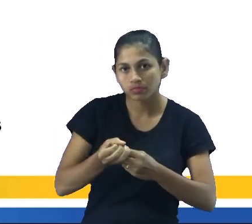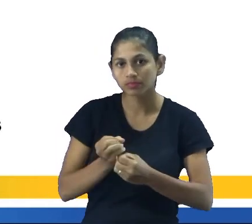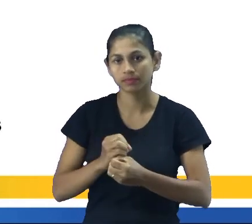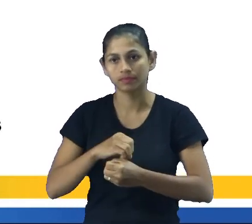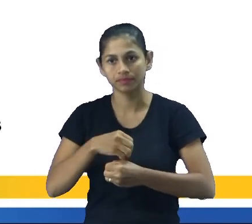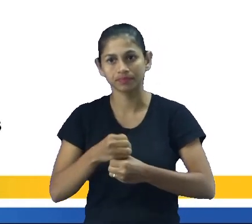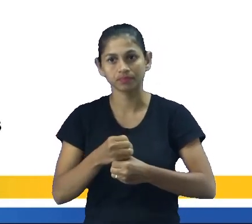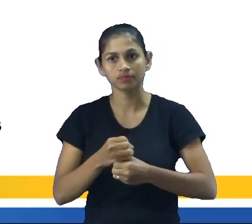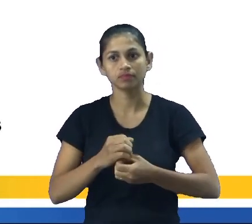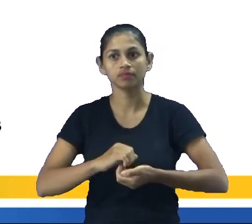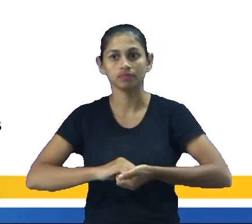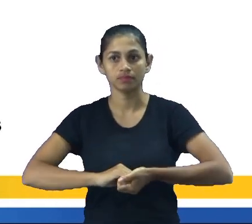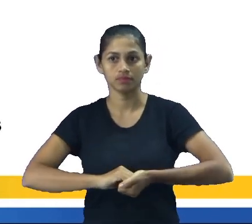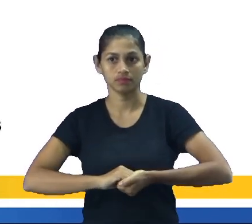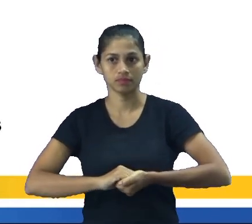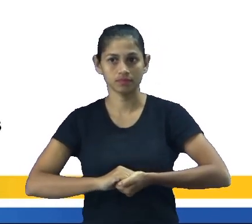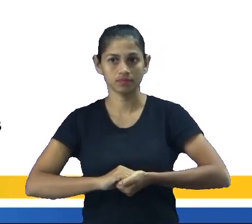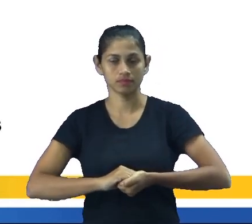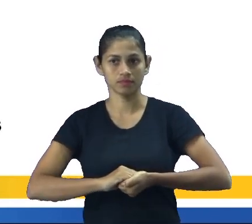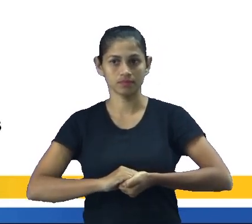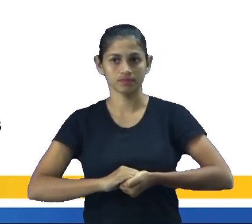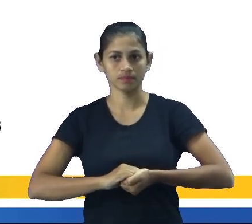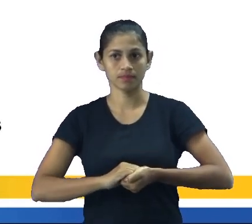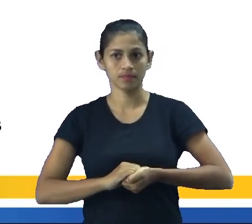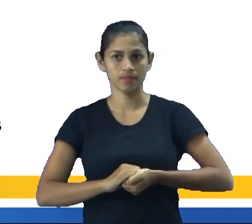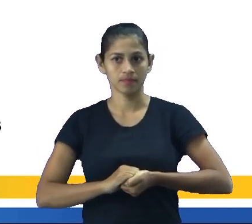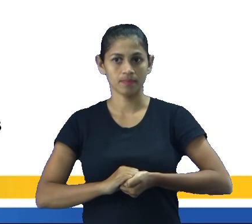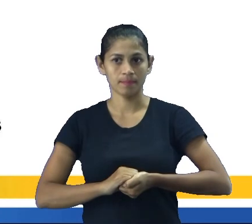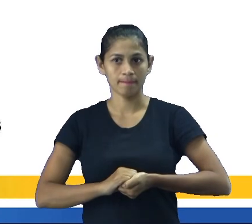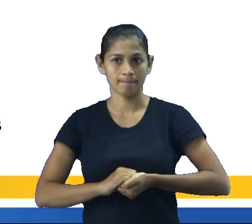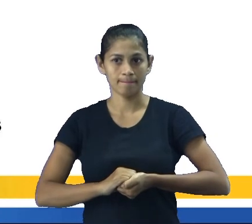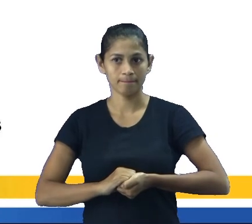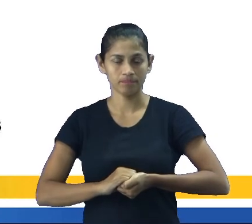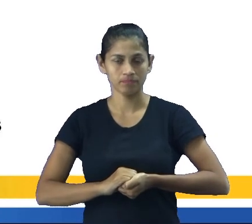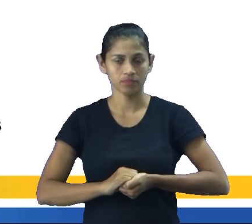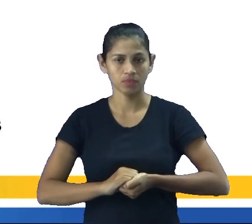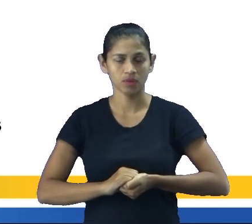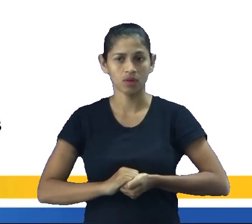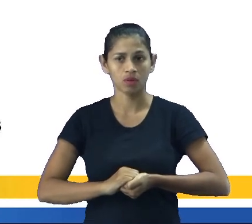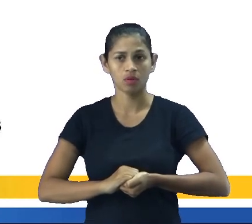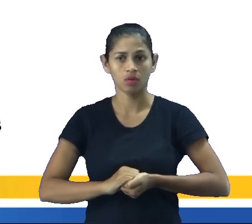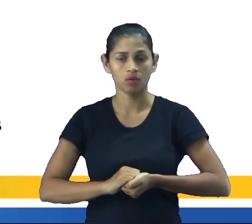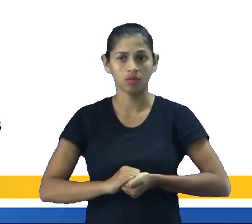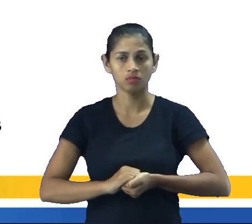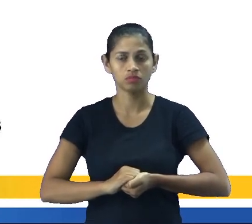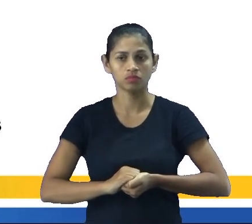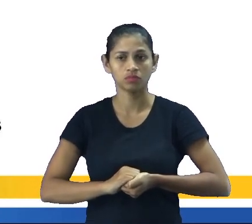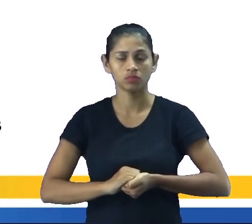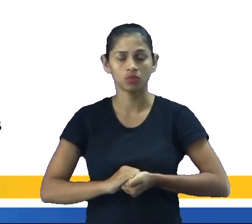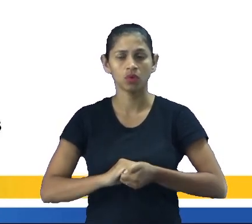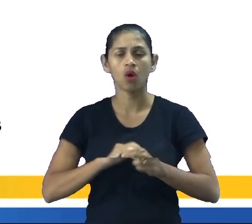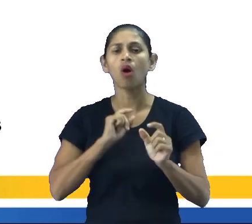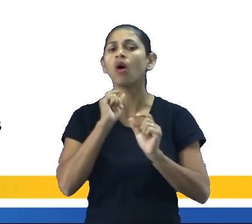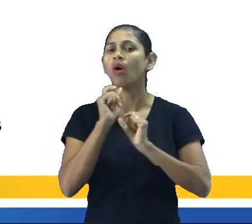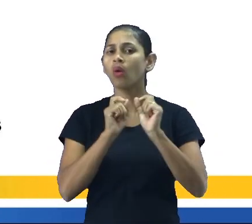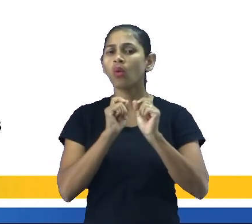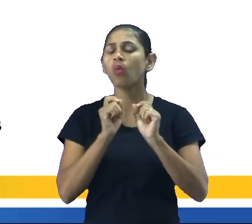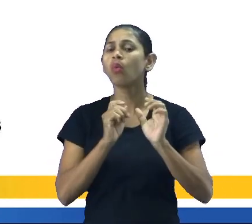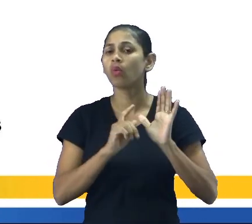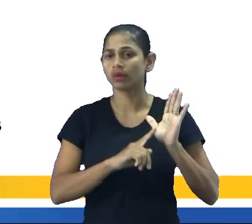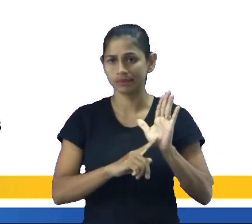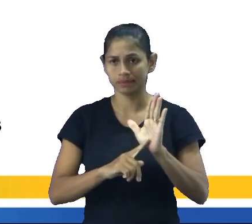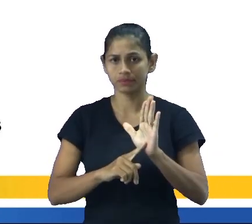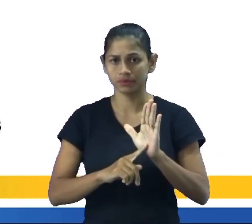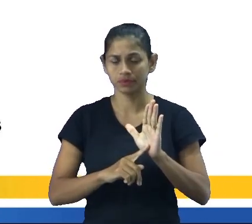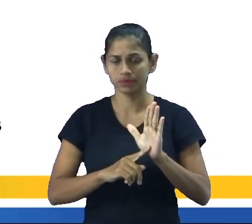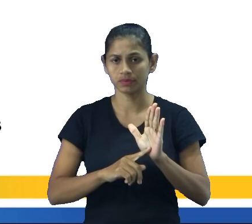piretrina e a molécula de coronopilina. E aí ele está pedindo aqui nesse exercício o quê? Para a gente identificar quais são